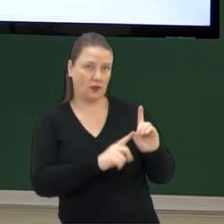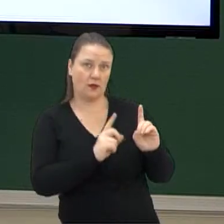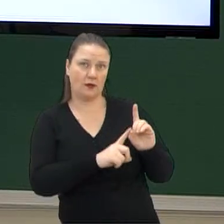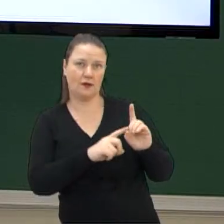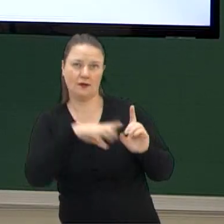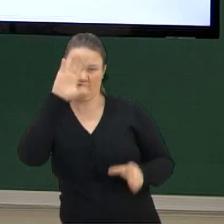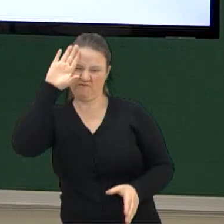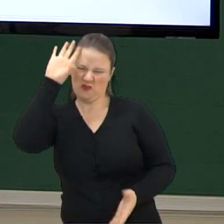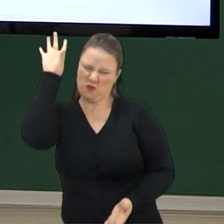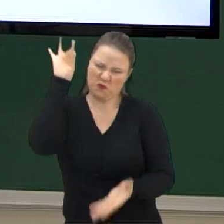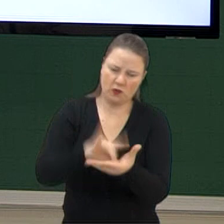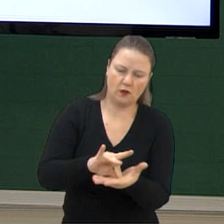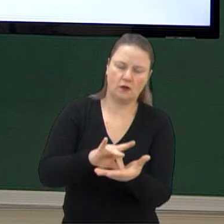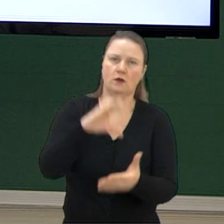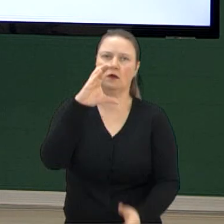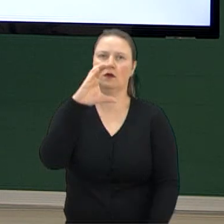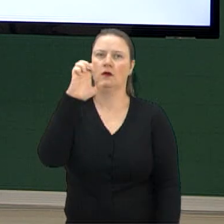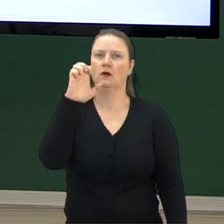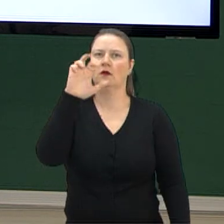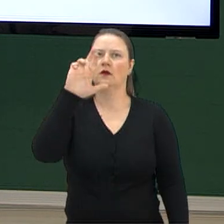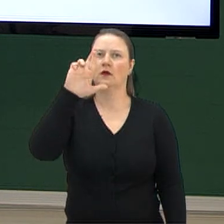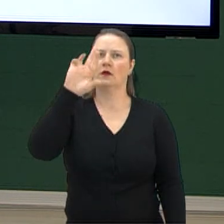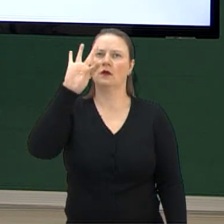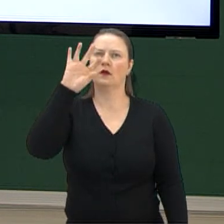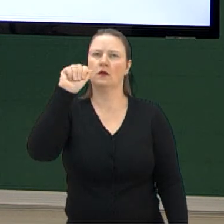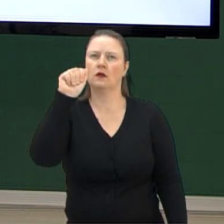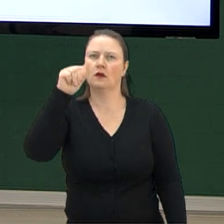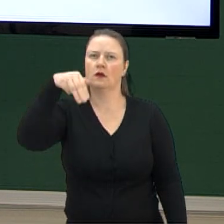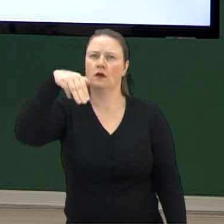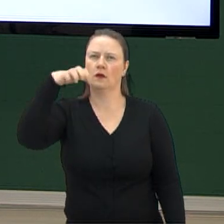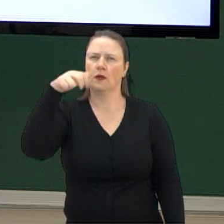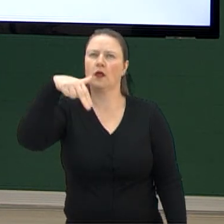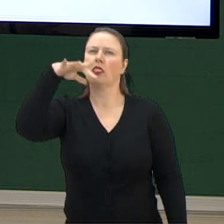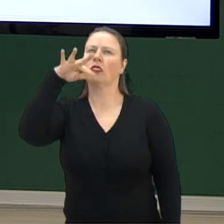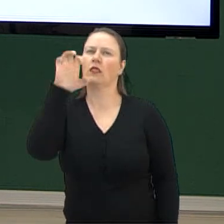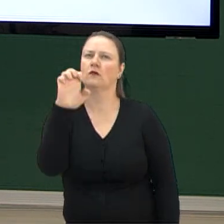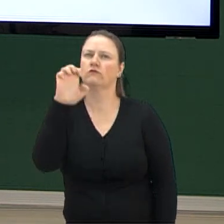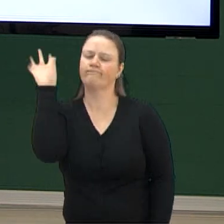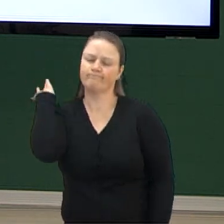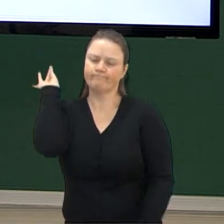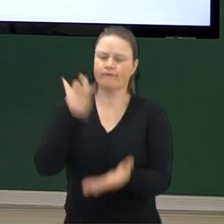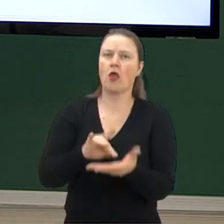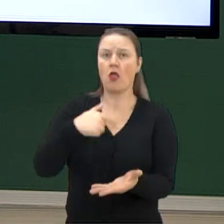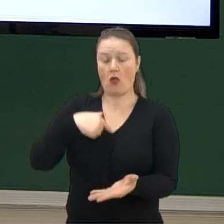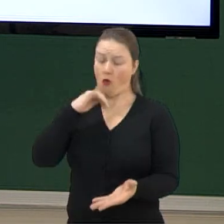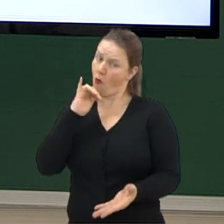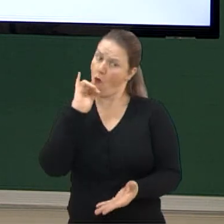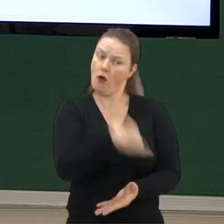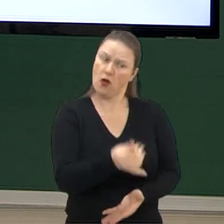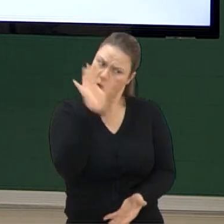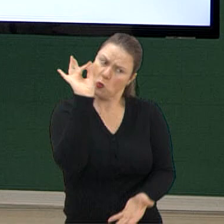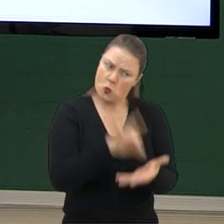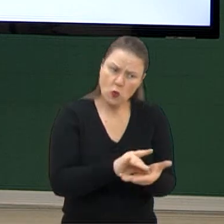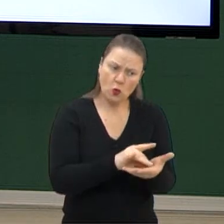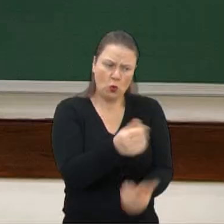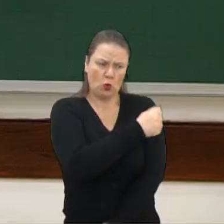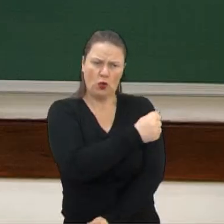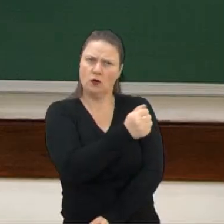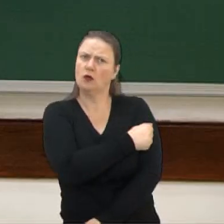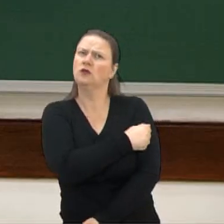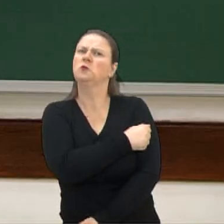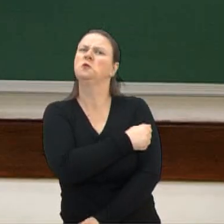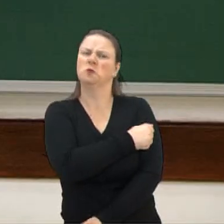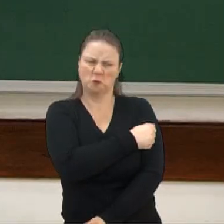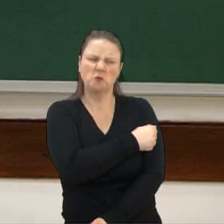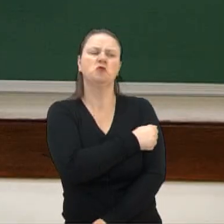certamente. O certamente vai me trazer o quê? Uma ideia de afirmação. Eu estou afirmando que os alunos